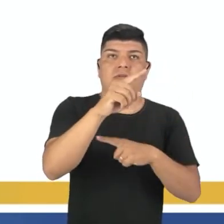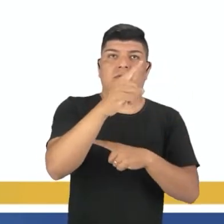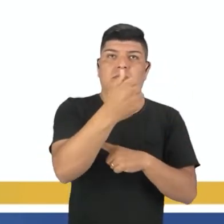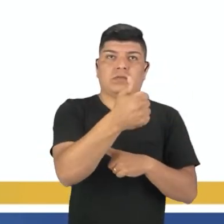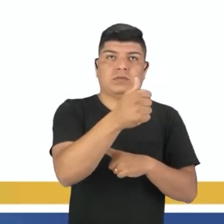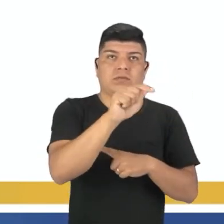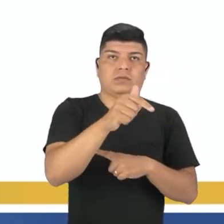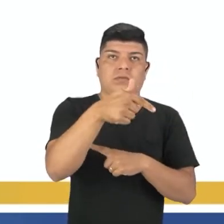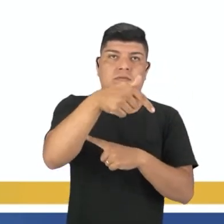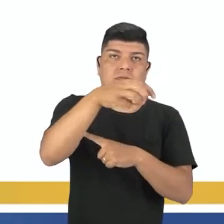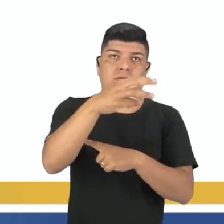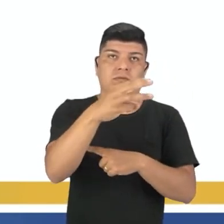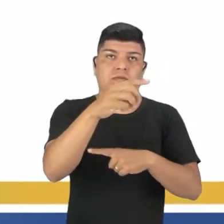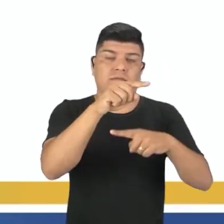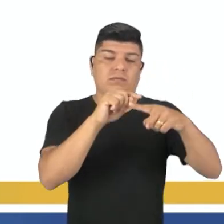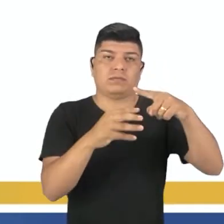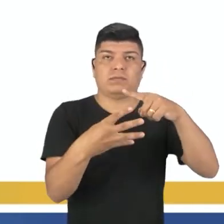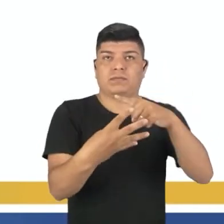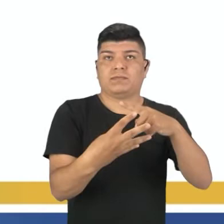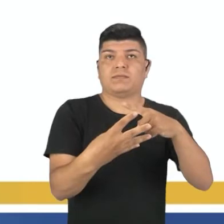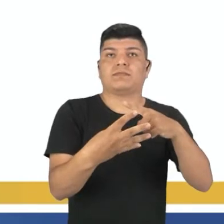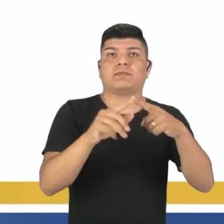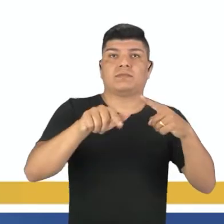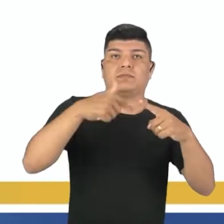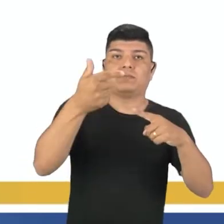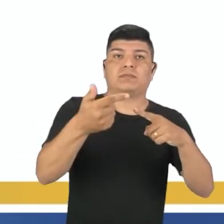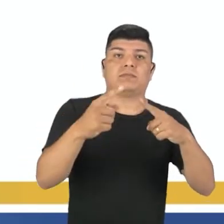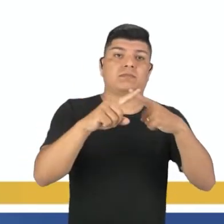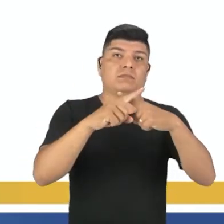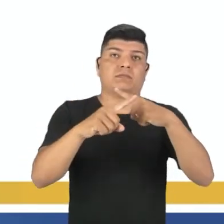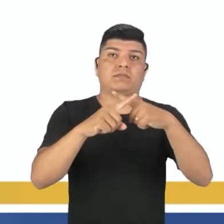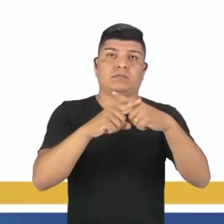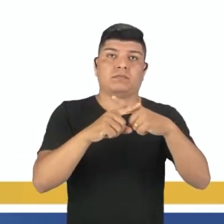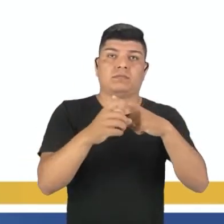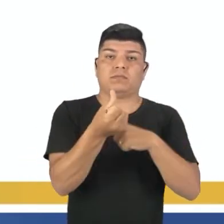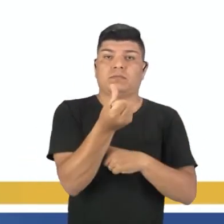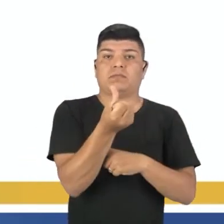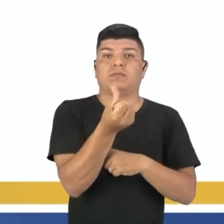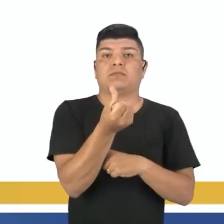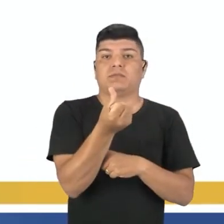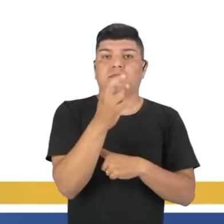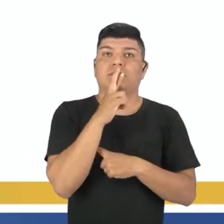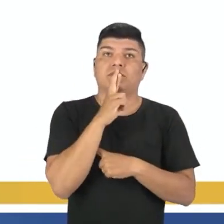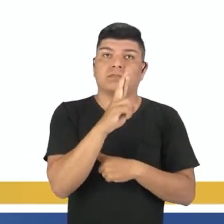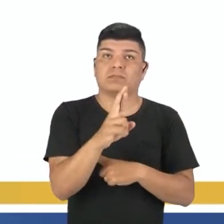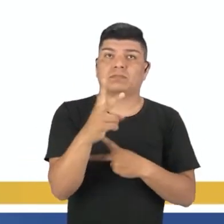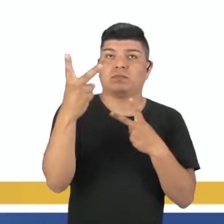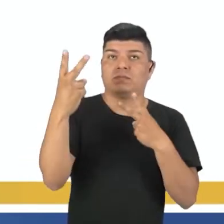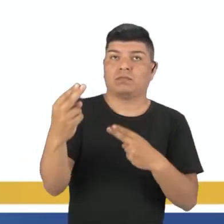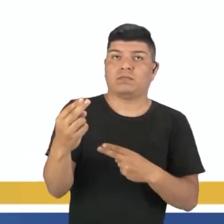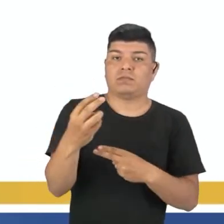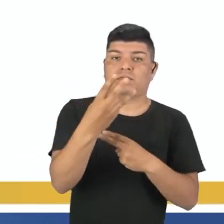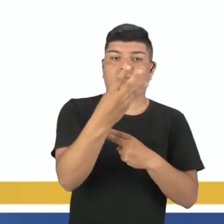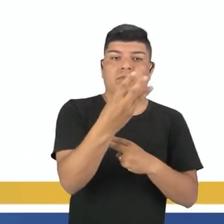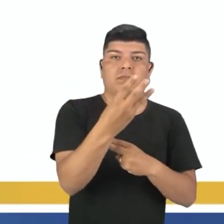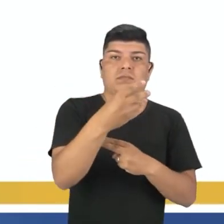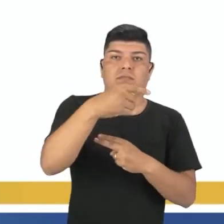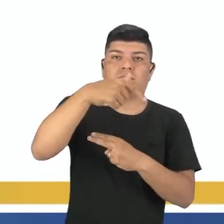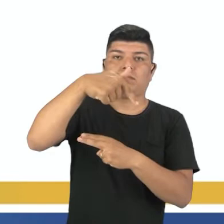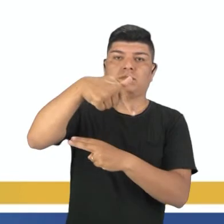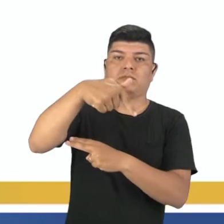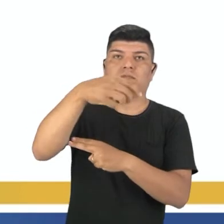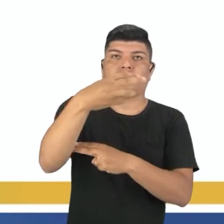né? Dividido para 4 e depois multiplicado por 6. O resultado disso é igual a